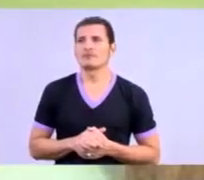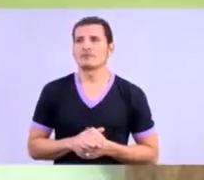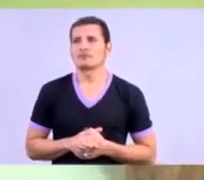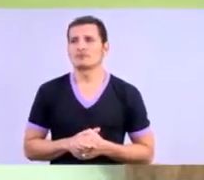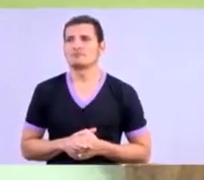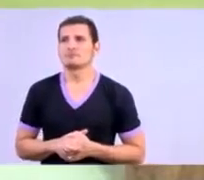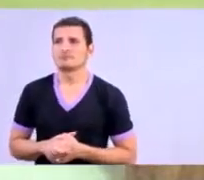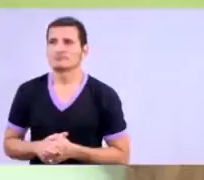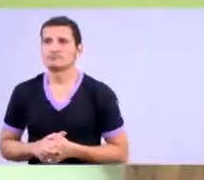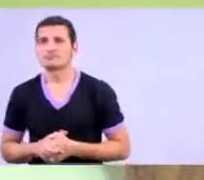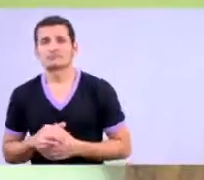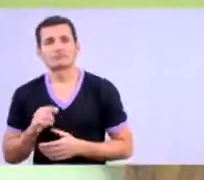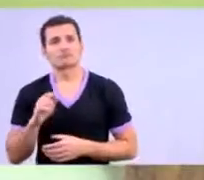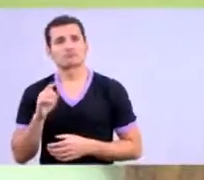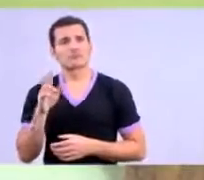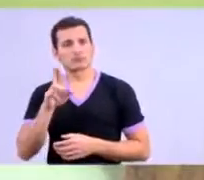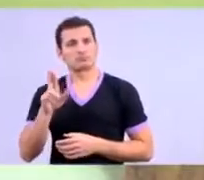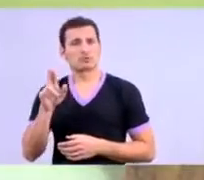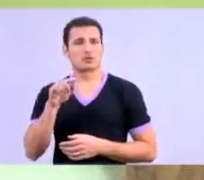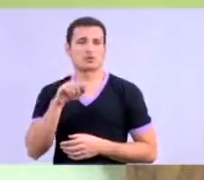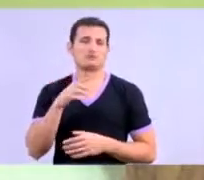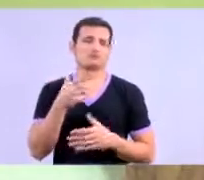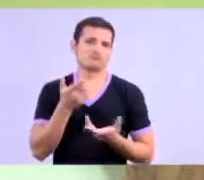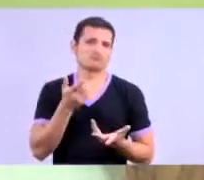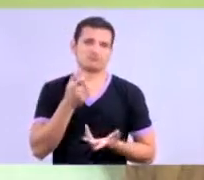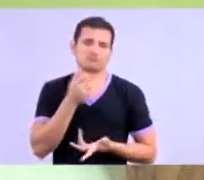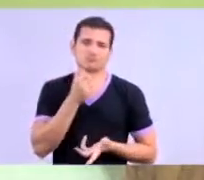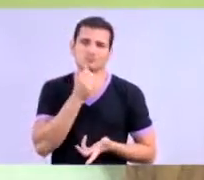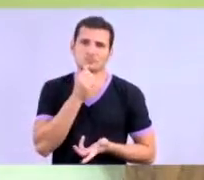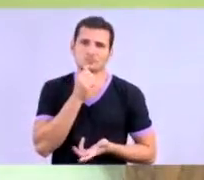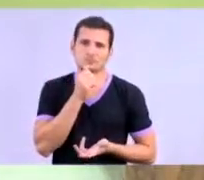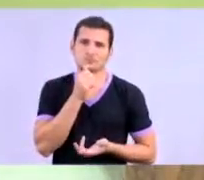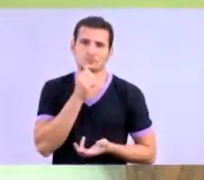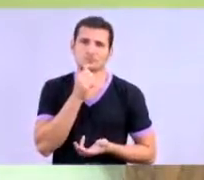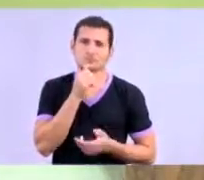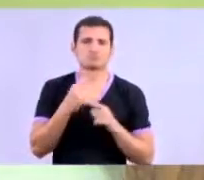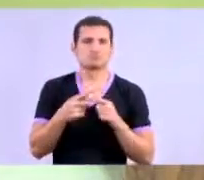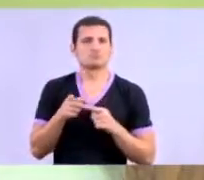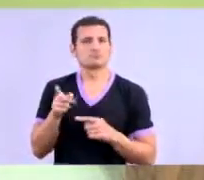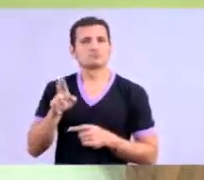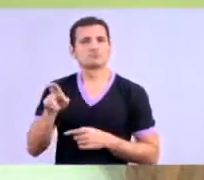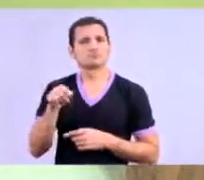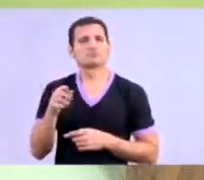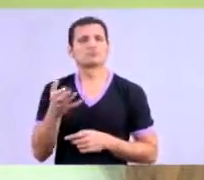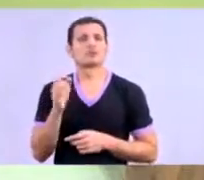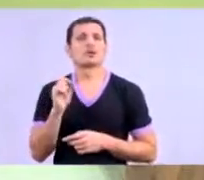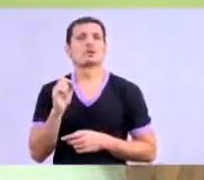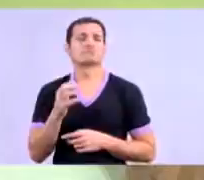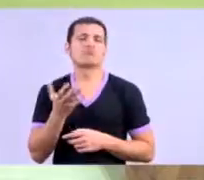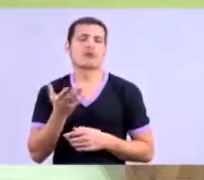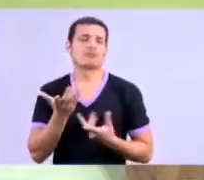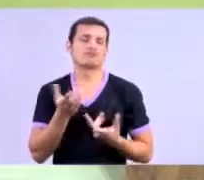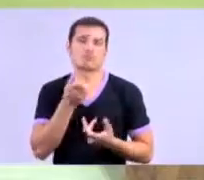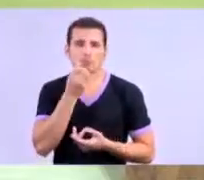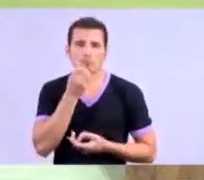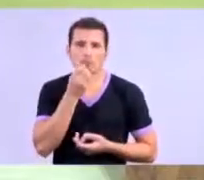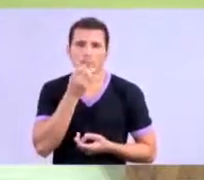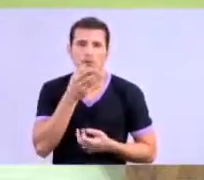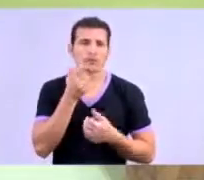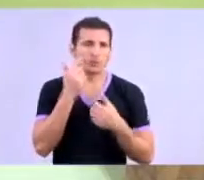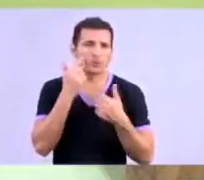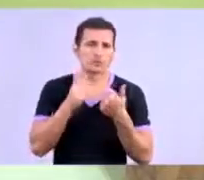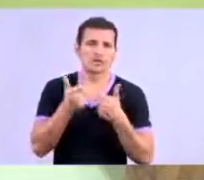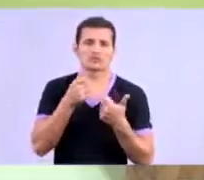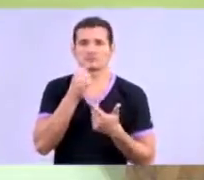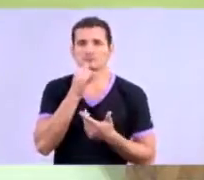vamos dizer, para o usuário, ela não existe, né? Porque o usuário, ele quer o quê? Ele quer o resultado. Ele quer saber o resultado.